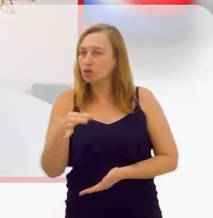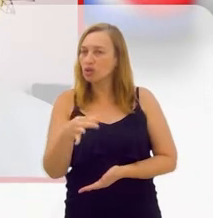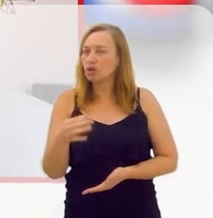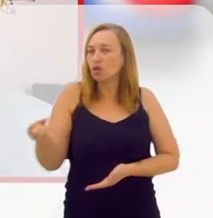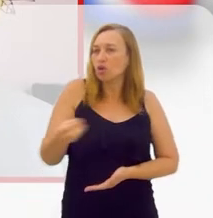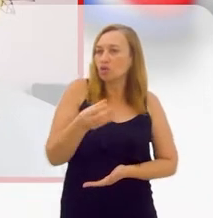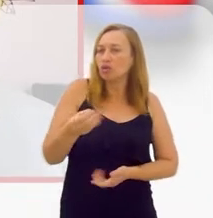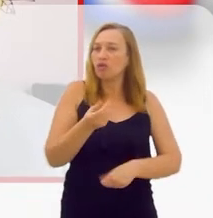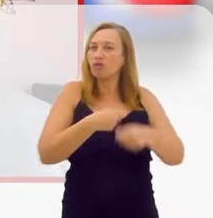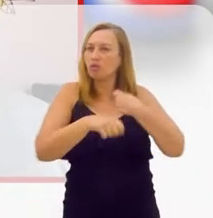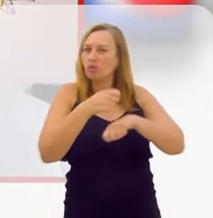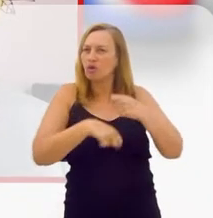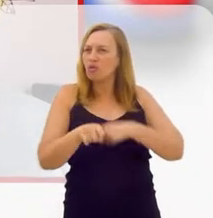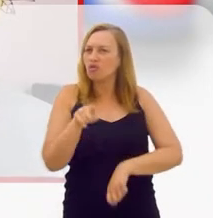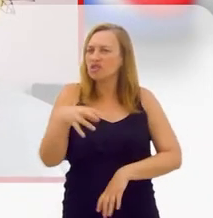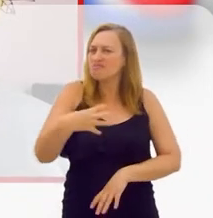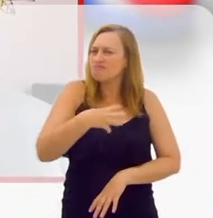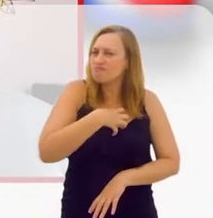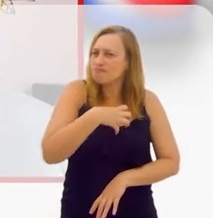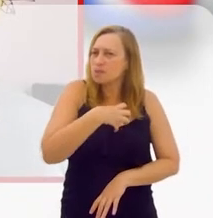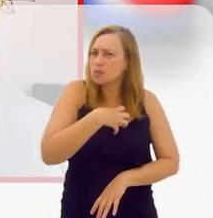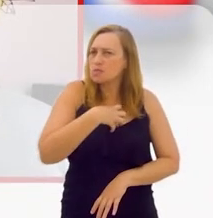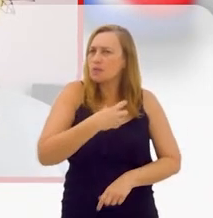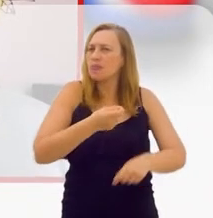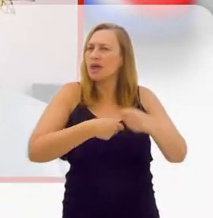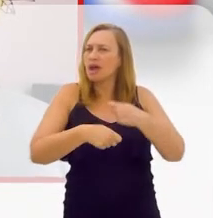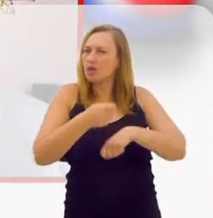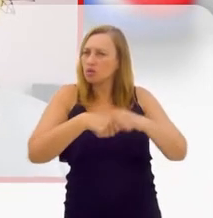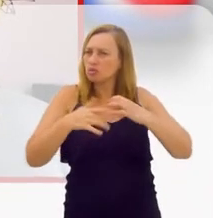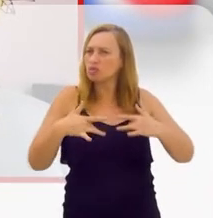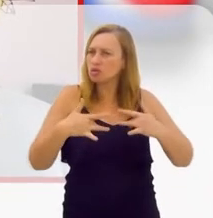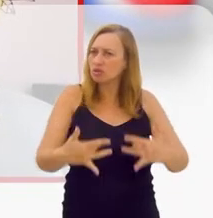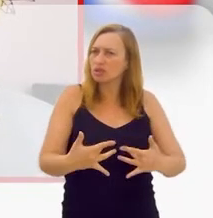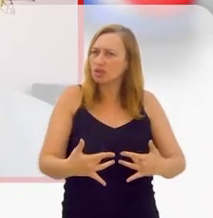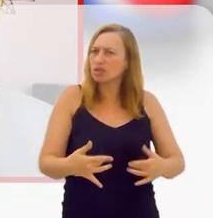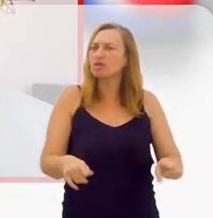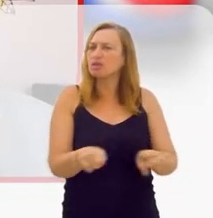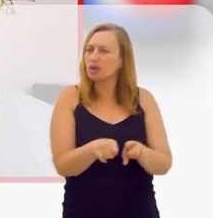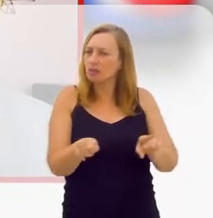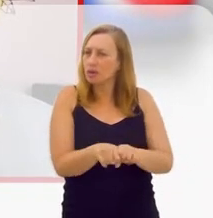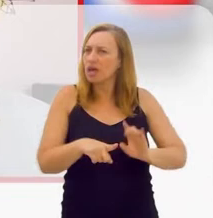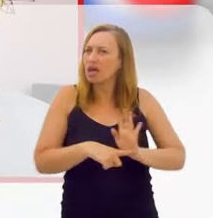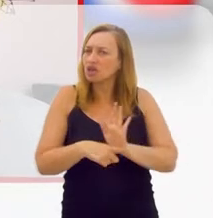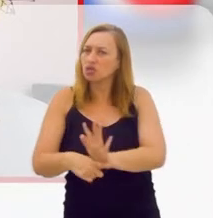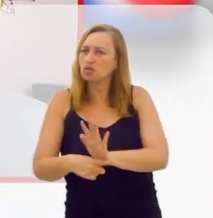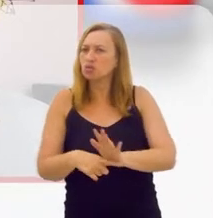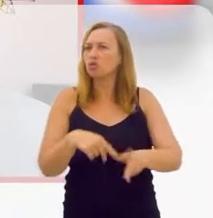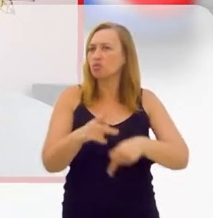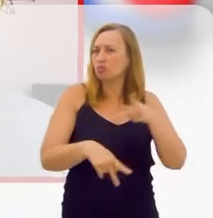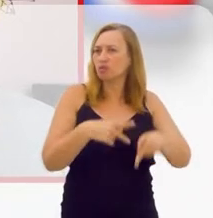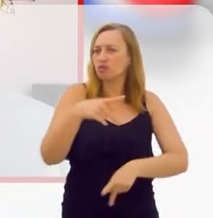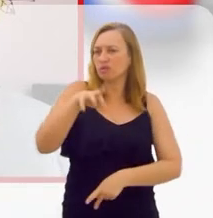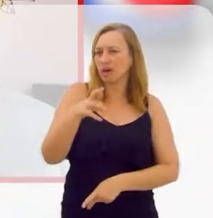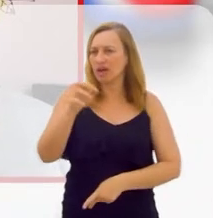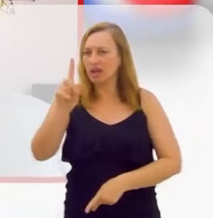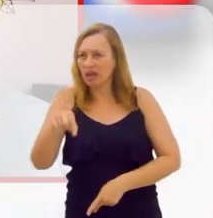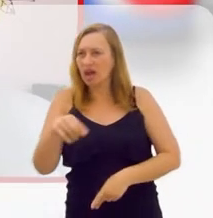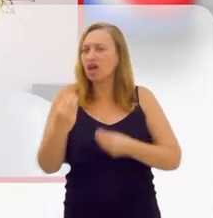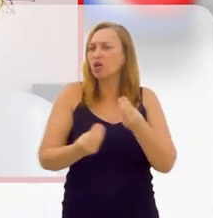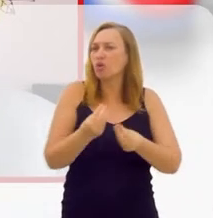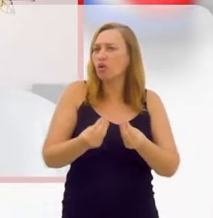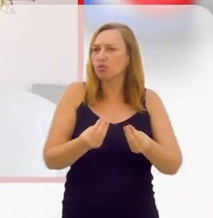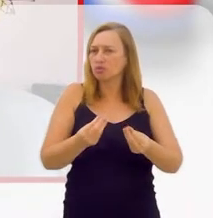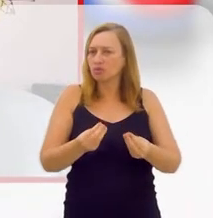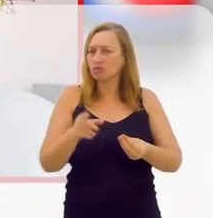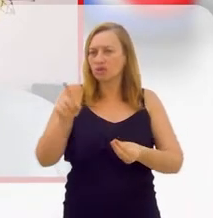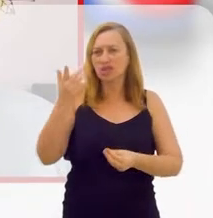né, com essa nova economia, você sente que a economia solidária, ela também ajuda a população de Maricá? E